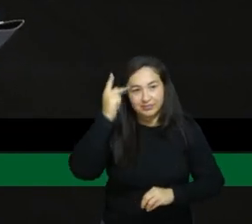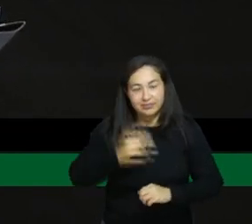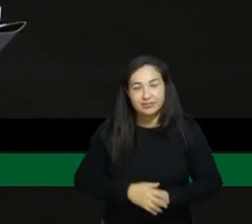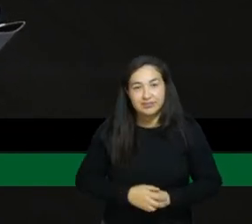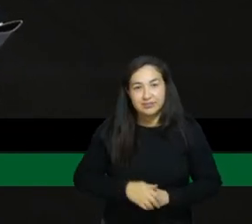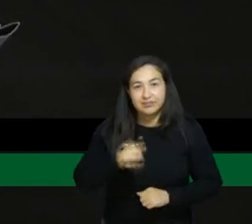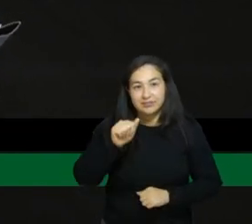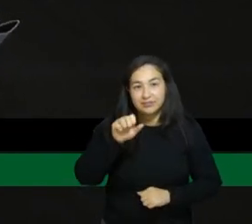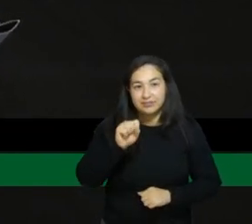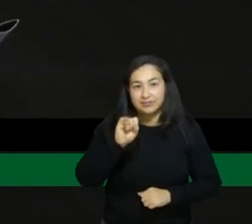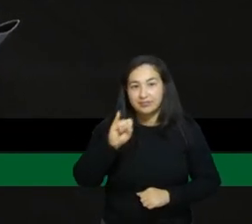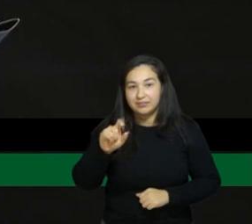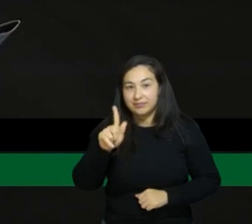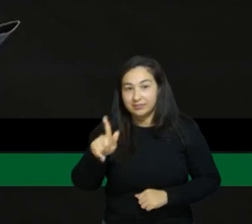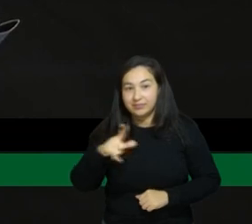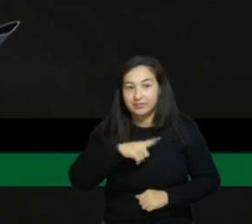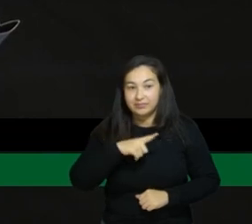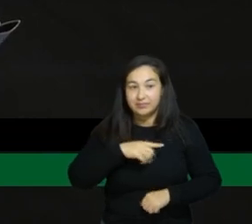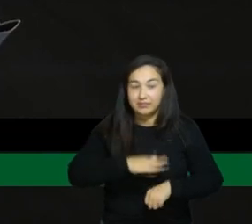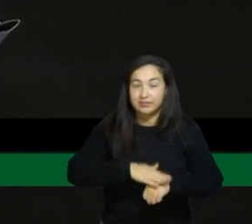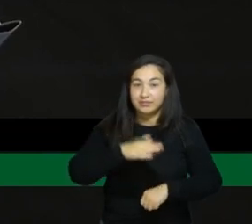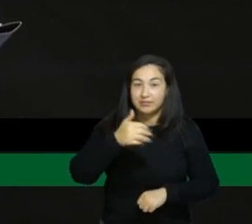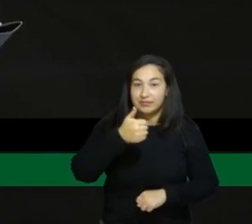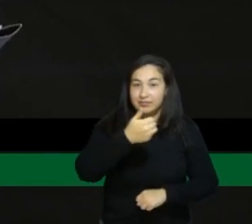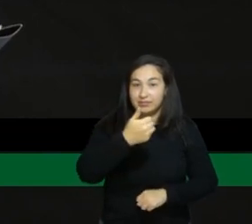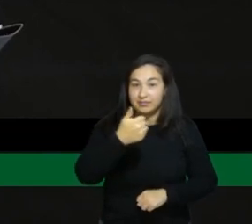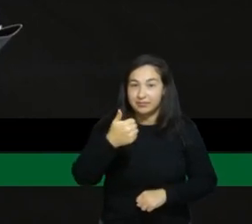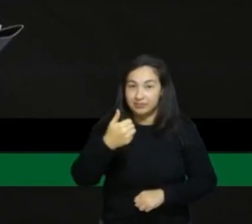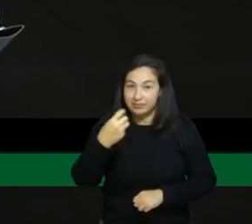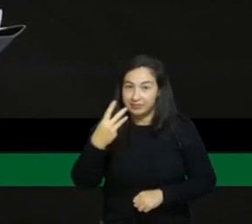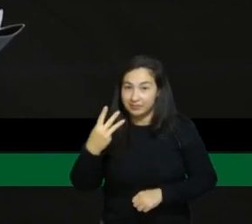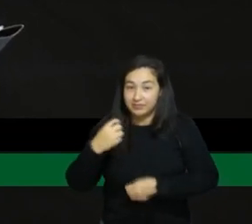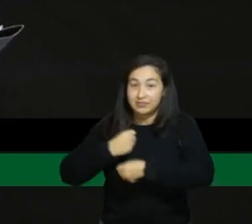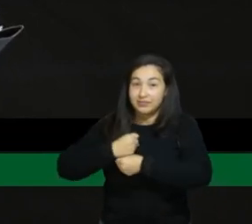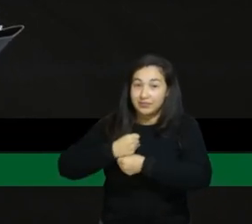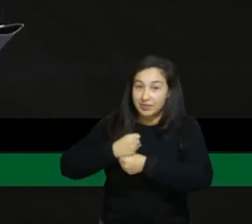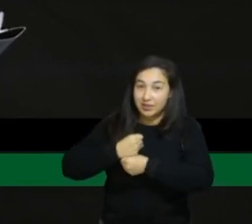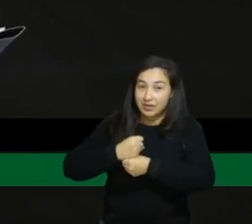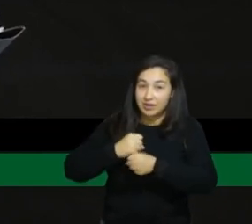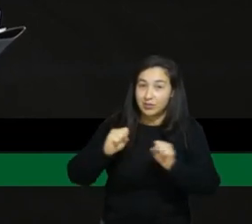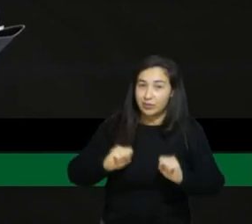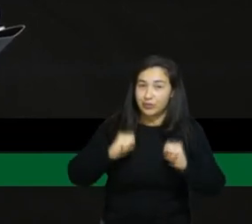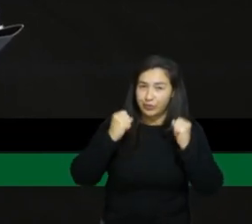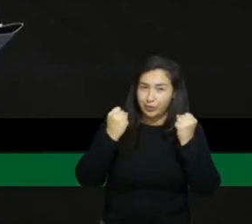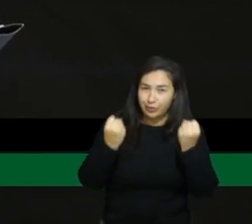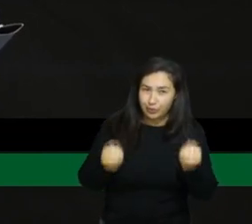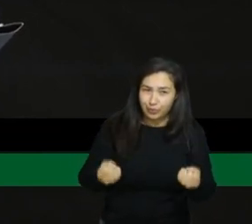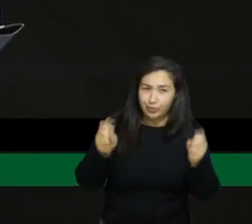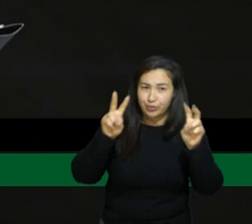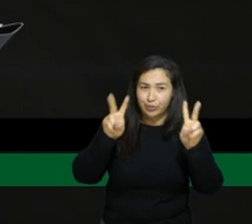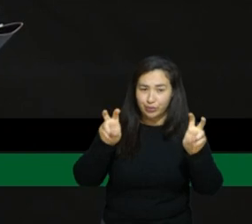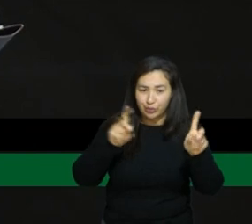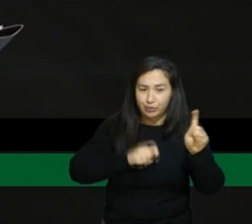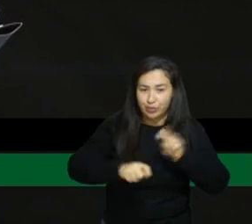de 113 anos de atuação voluntária na defesa de causas econômicas e